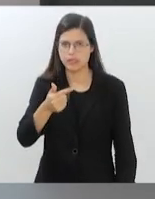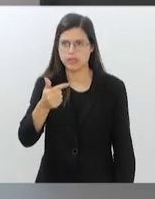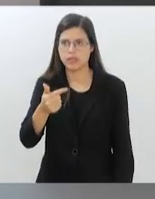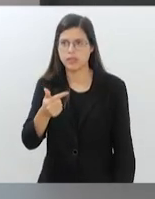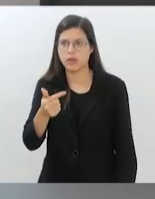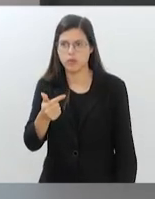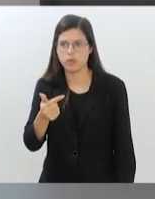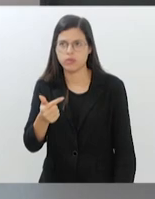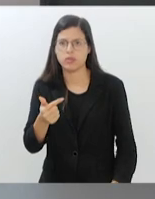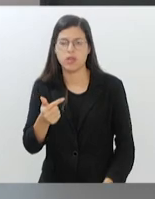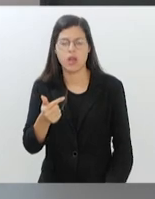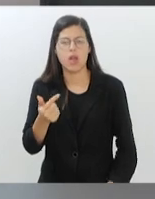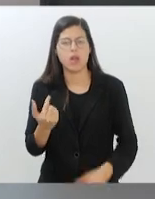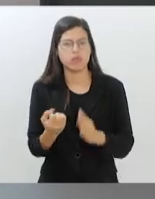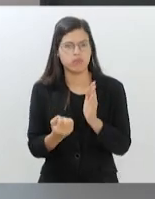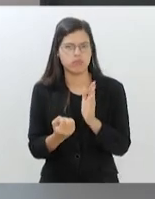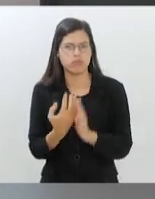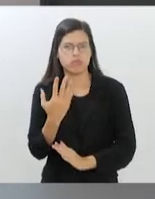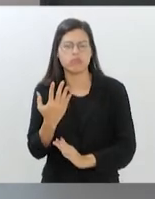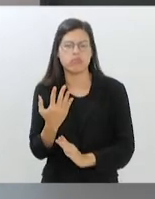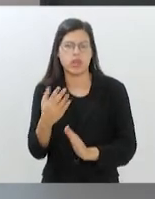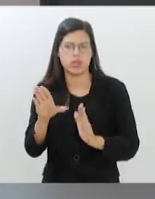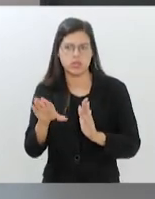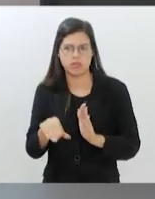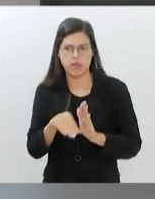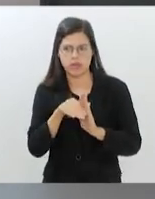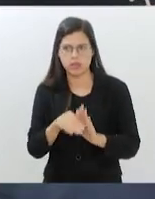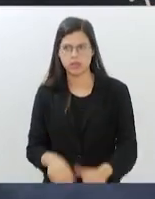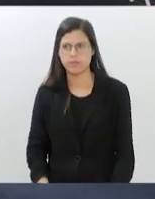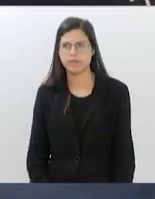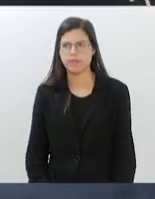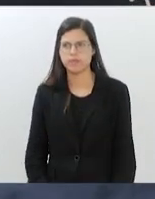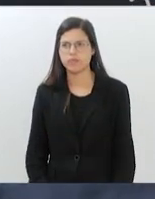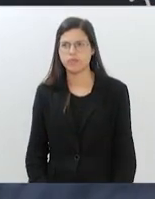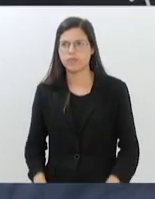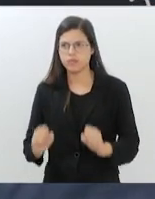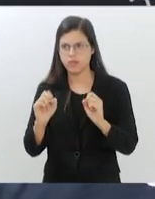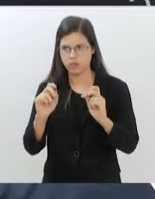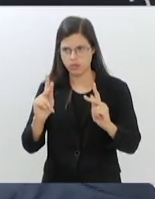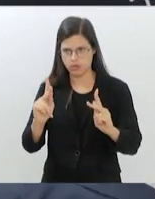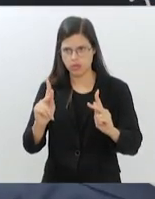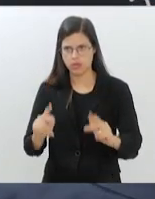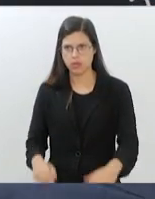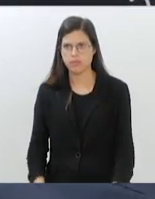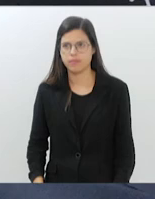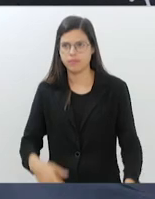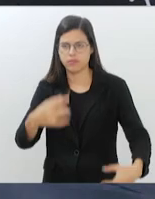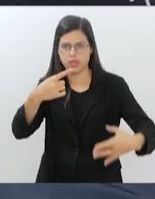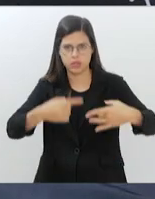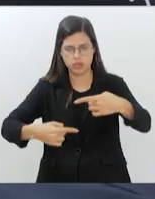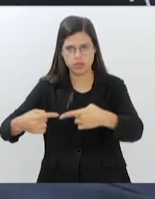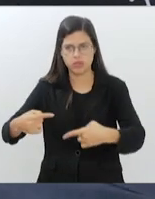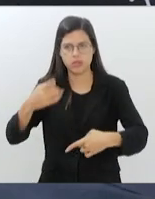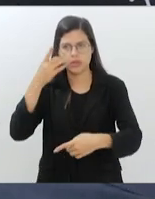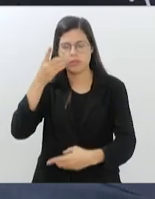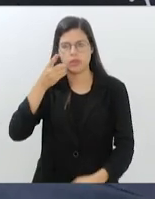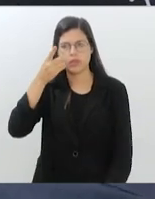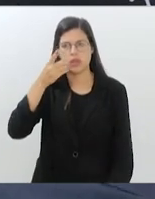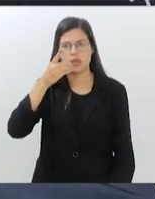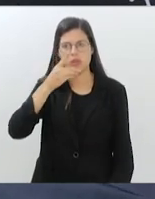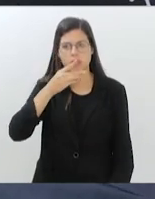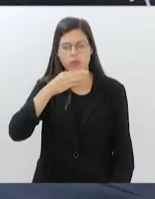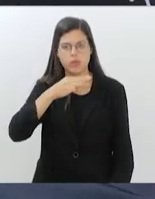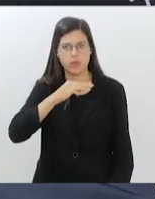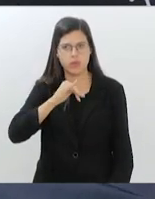eu produzirei as minhas emendas Ok para discutir deputado Carlos mi